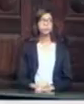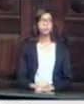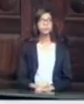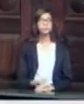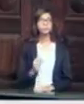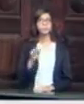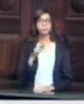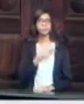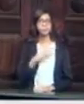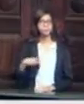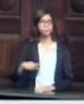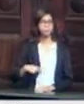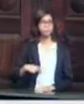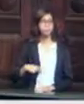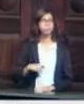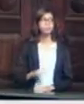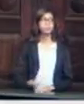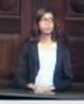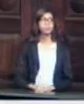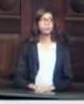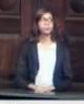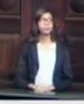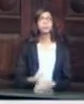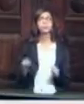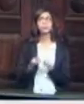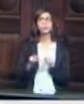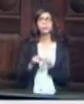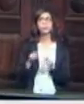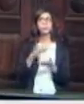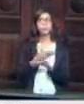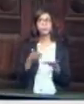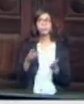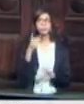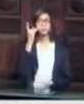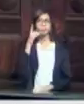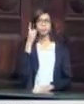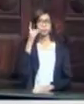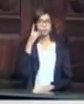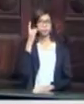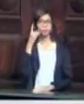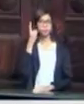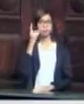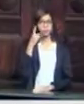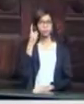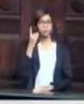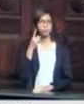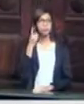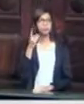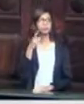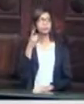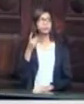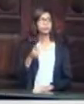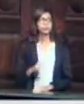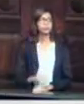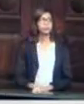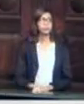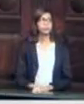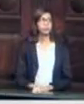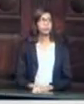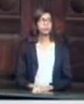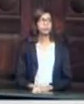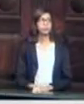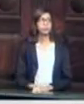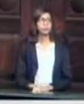Senhor presidente dos trabalhos desta sessão, nobre deputado Estadinho Noel, senhoras deputadas presentes, senhores